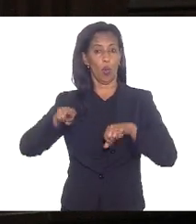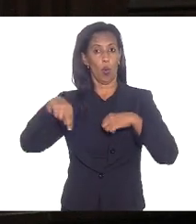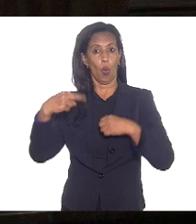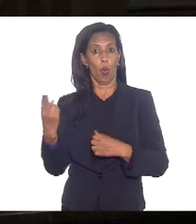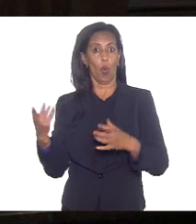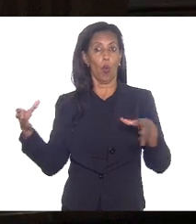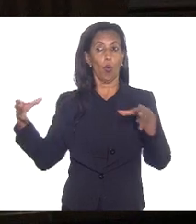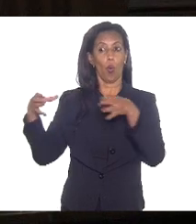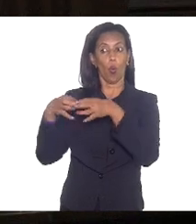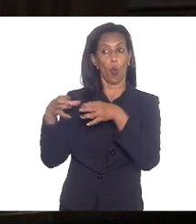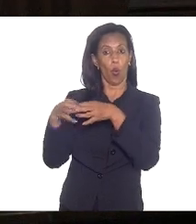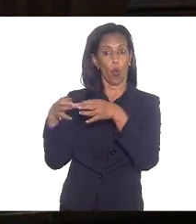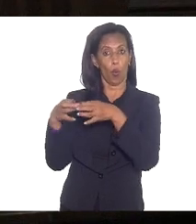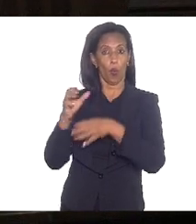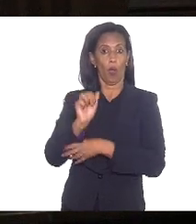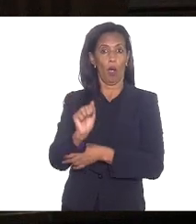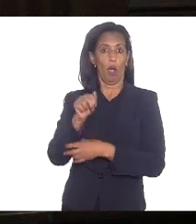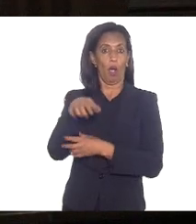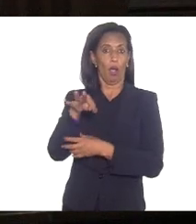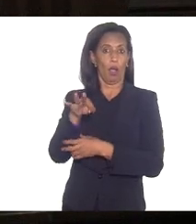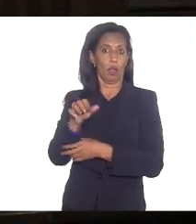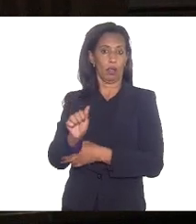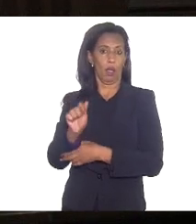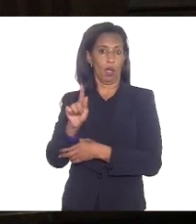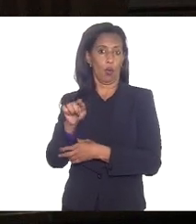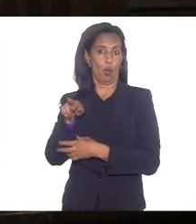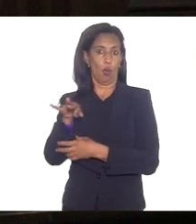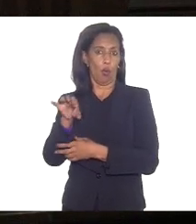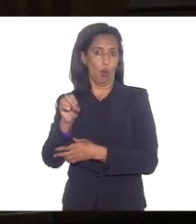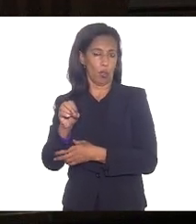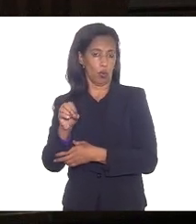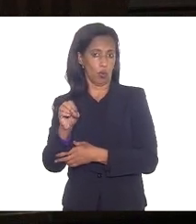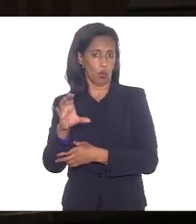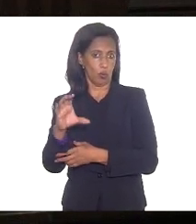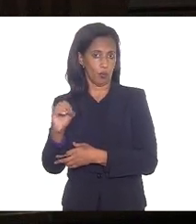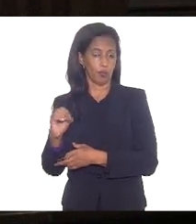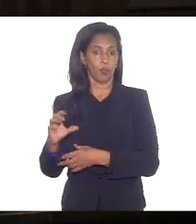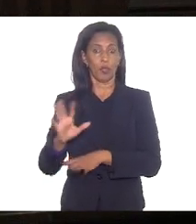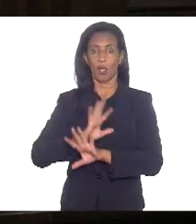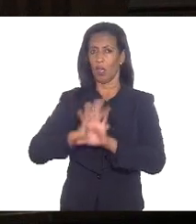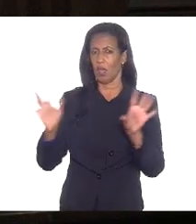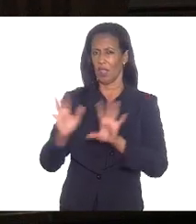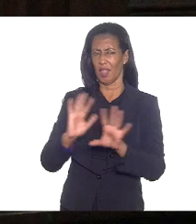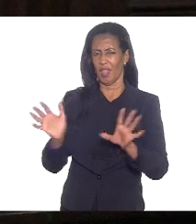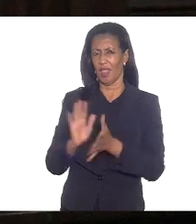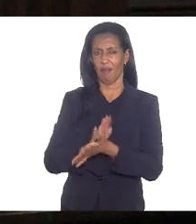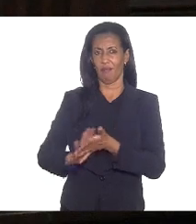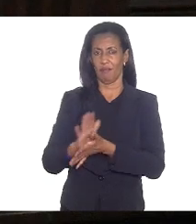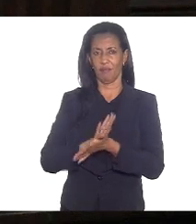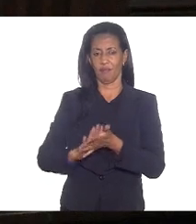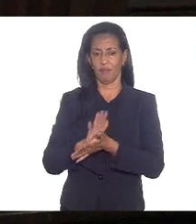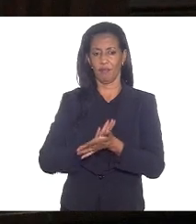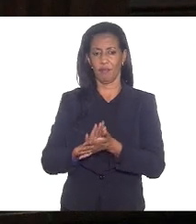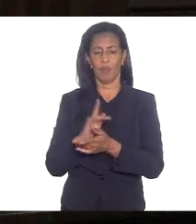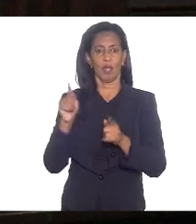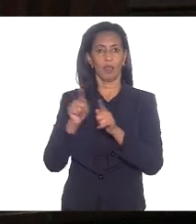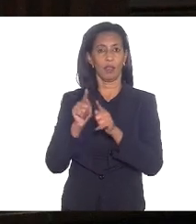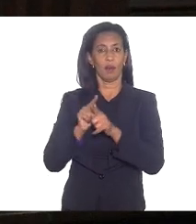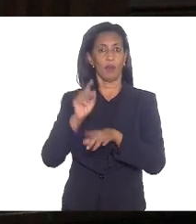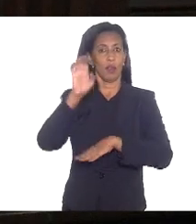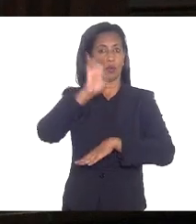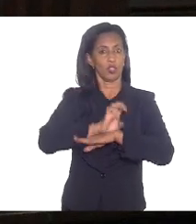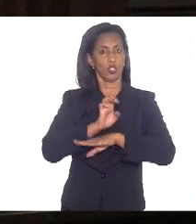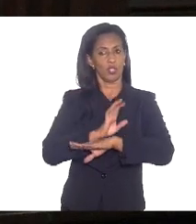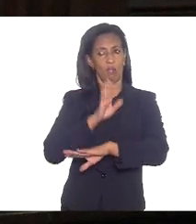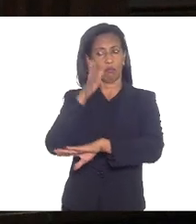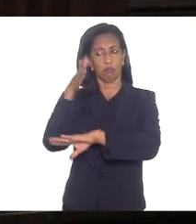grupos antagônicos, nem pode ser submetida a ilícitas interferências do Estado,